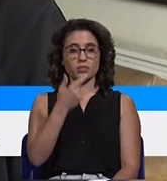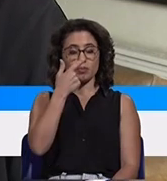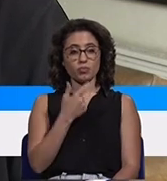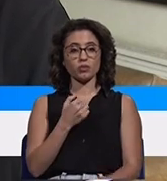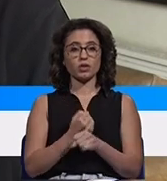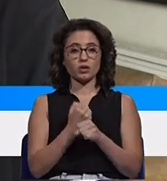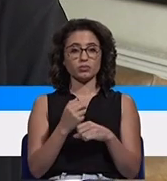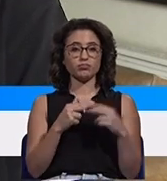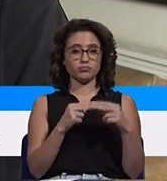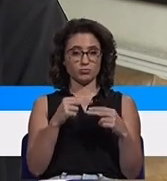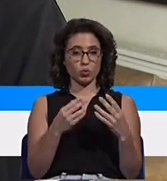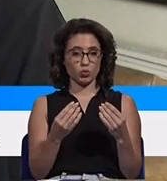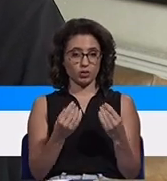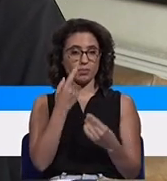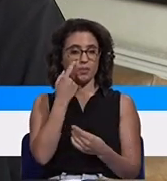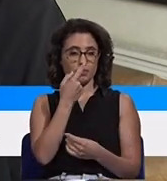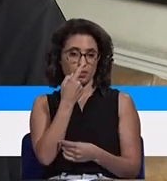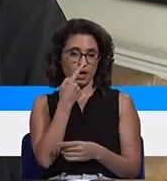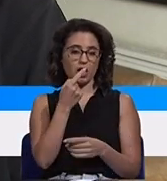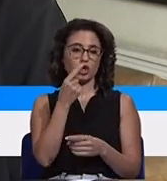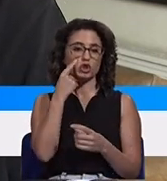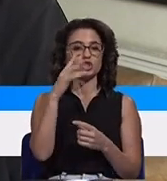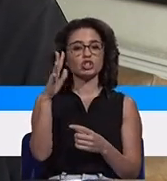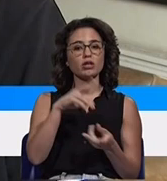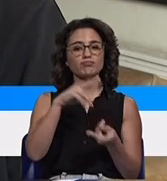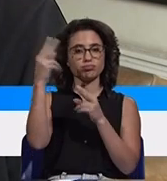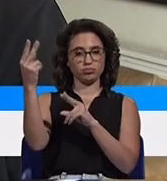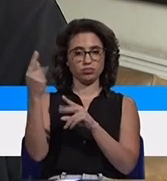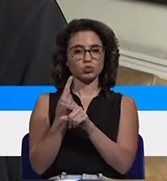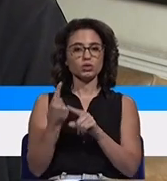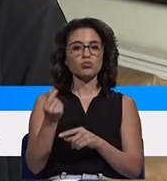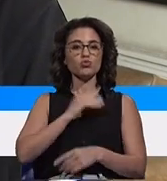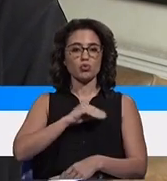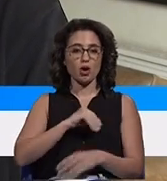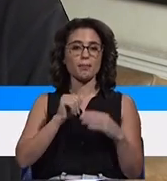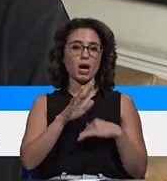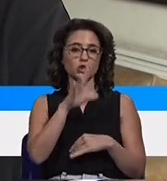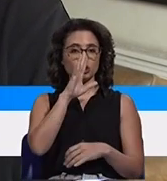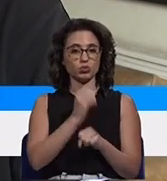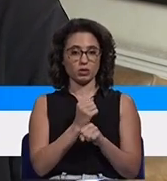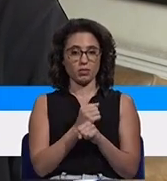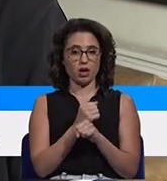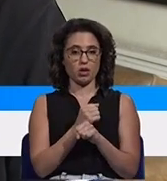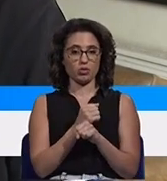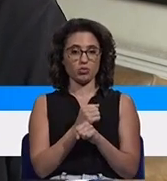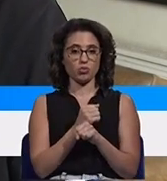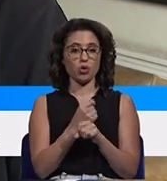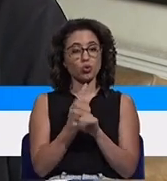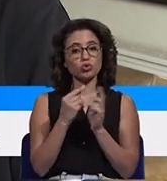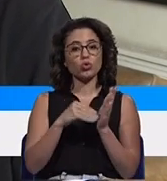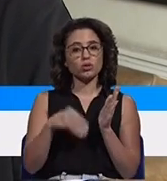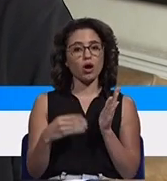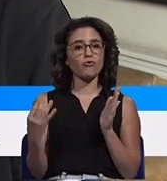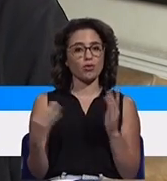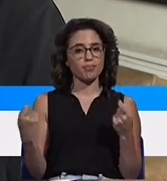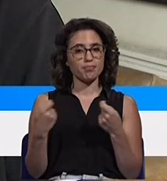civil que preferem ir para o estrangeiro, porque ganham mais desde que o trabalho seja aquilo para que eles foram contratados e que